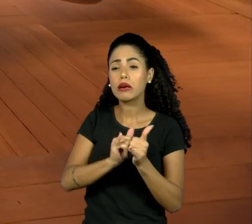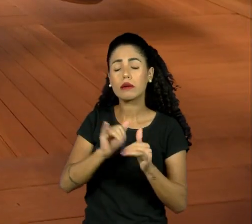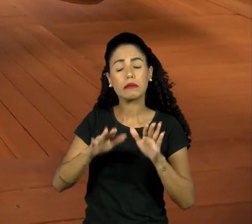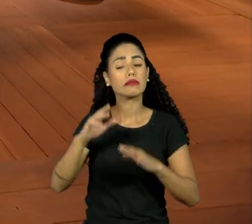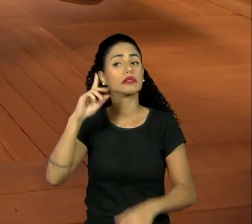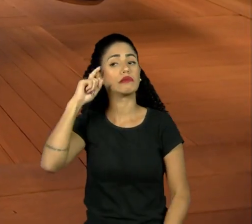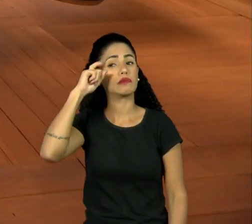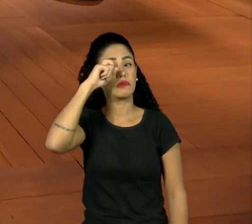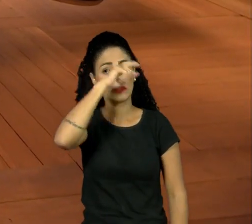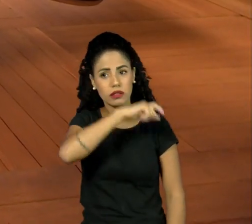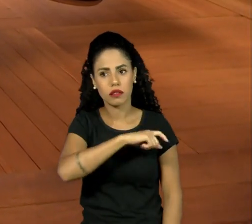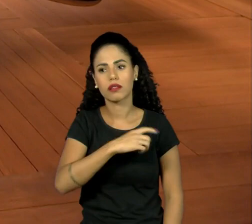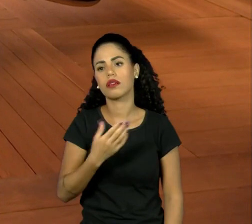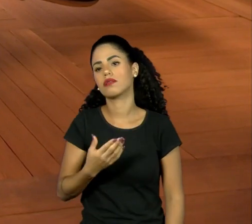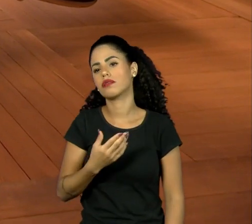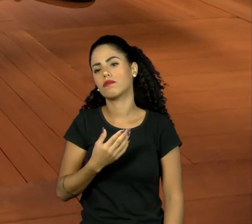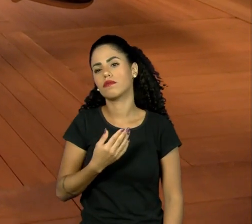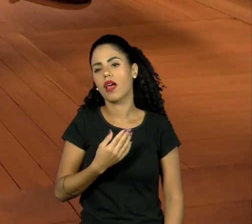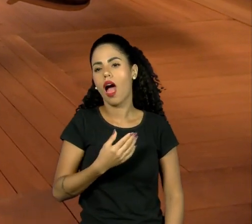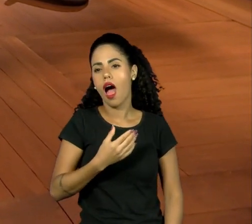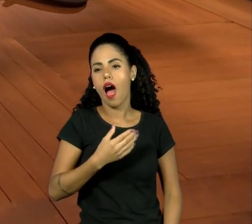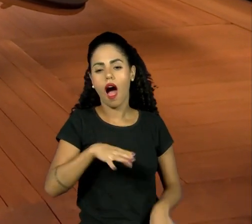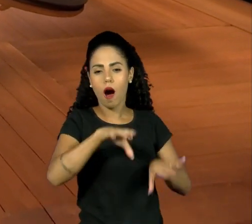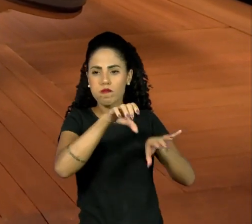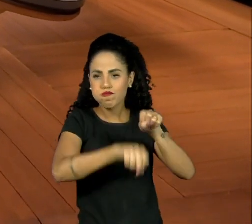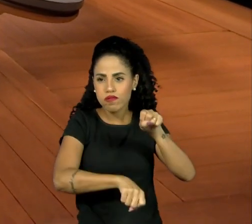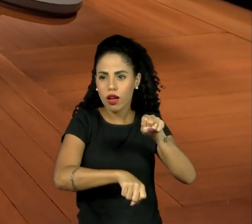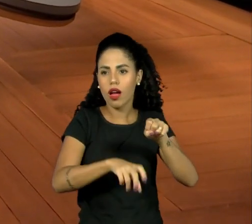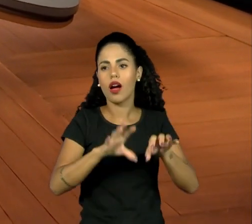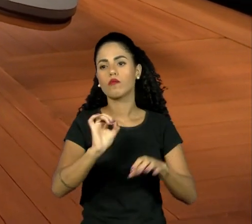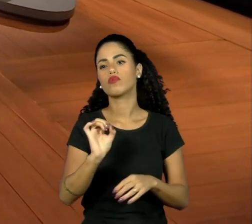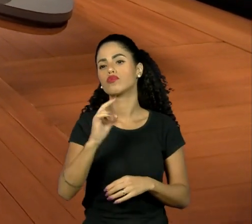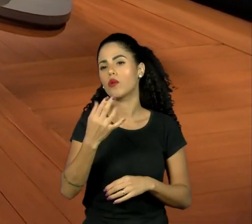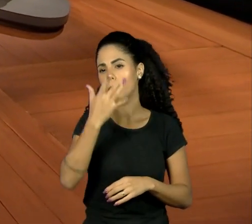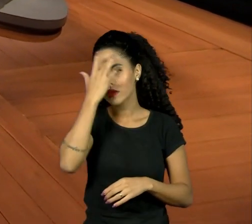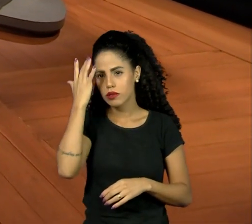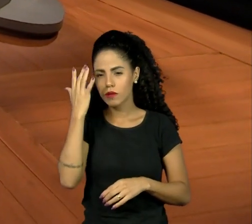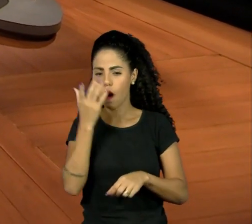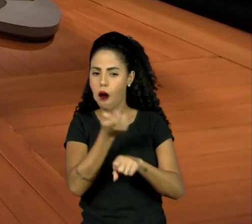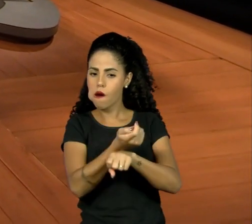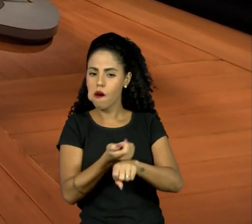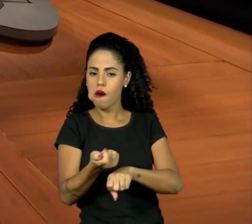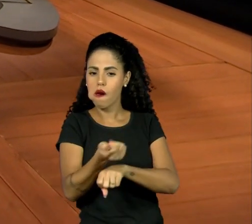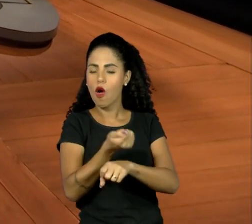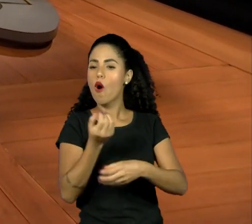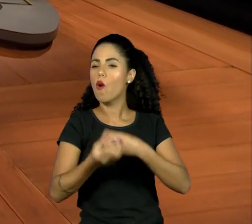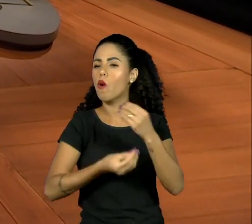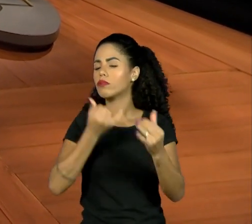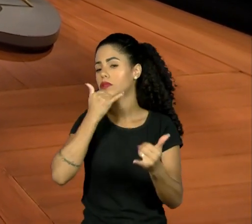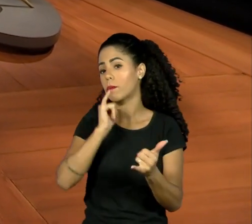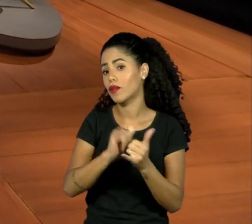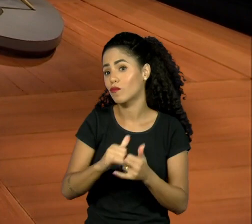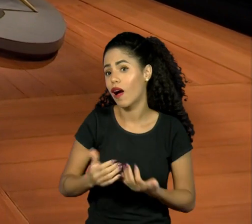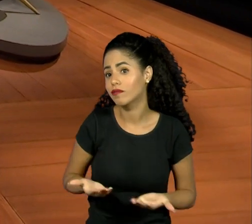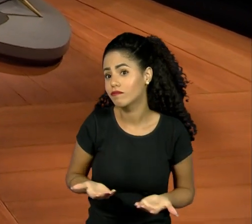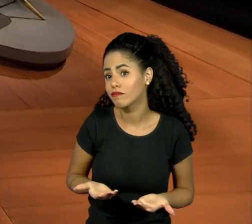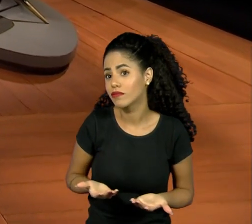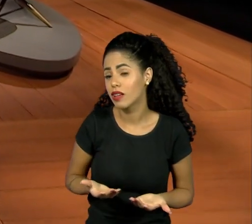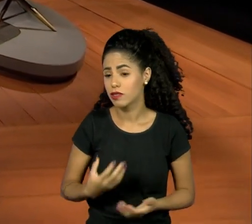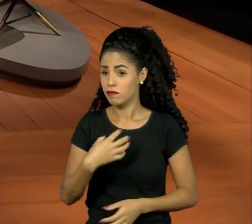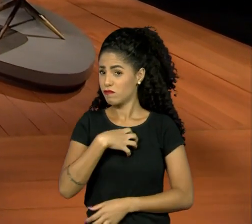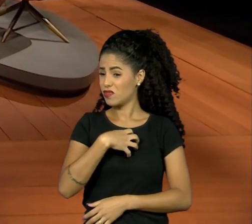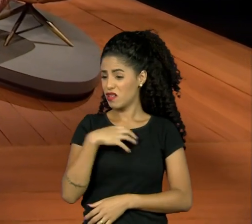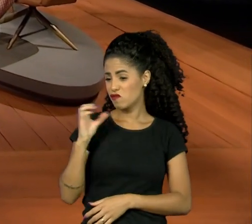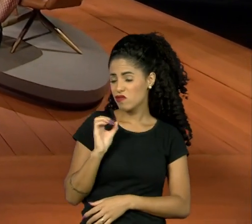perdoar uma pessoa que abusou de você sexualmente ou uma pessoa que te traiu terrivelmente. Como faz? Perdoa mesmo que você não queira, mesmo que você não